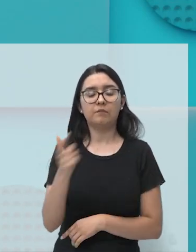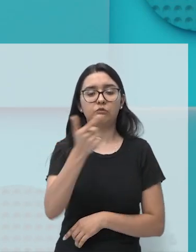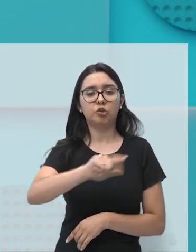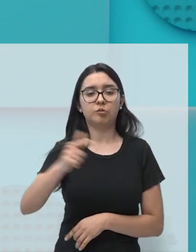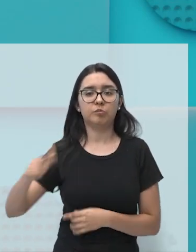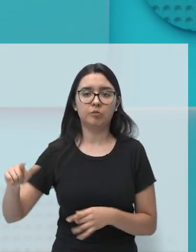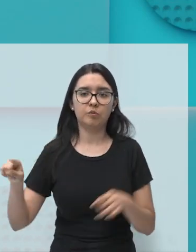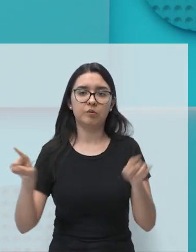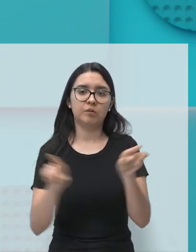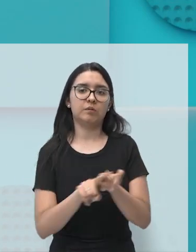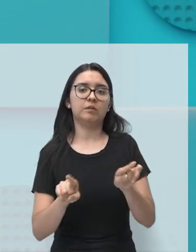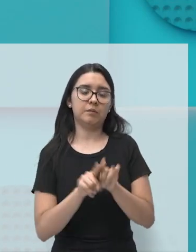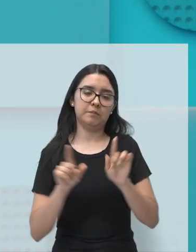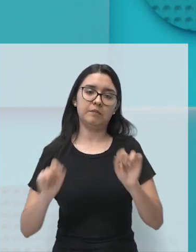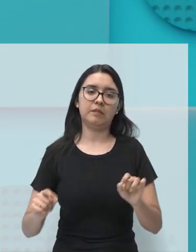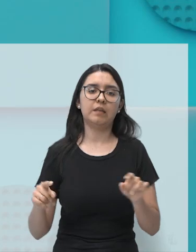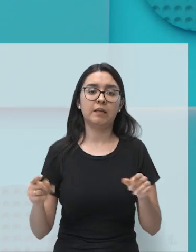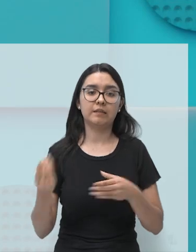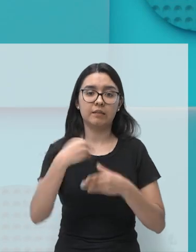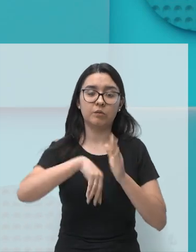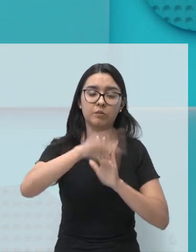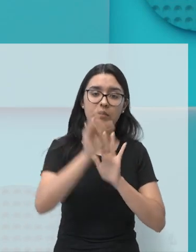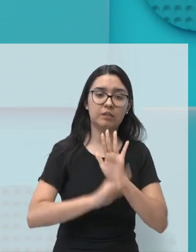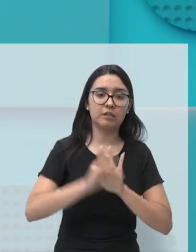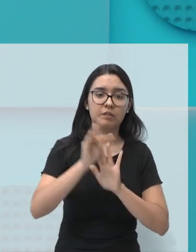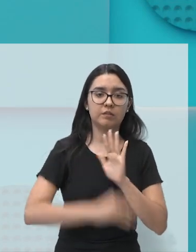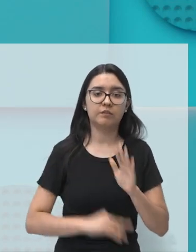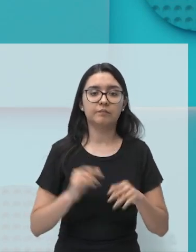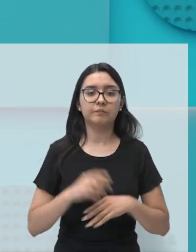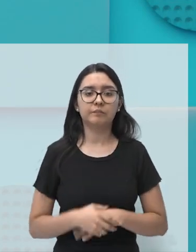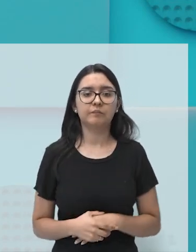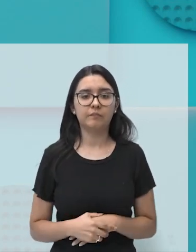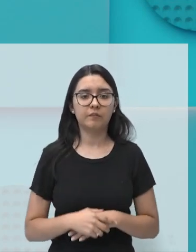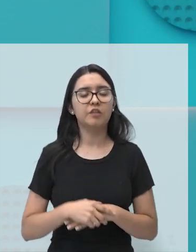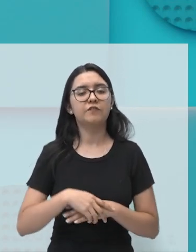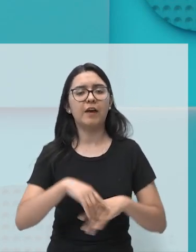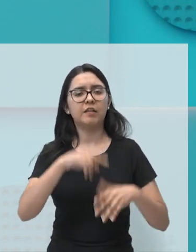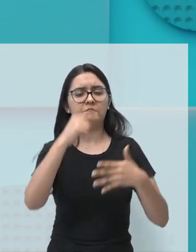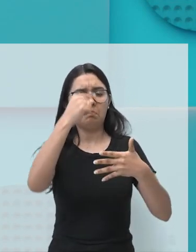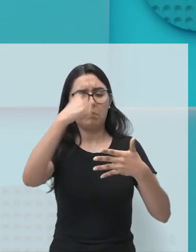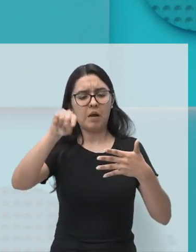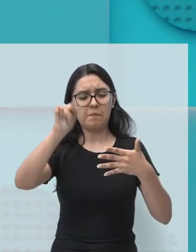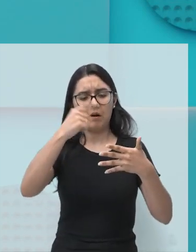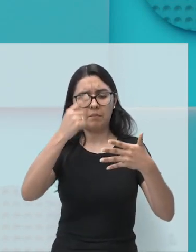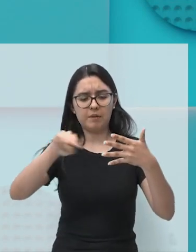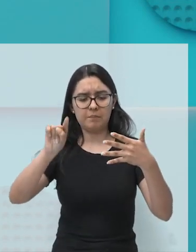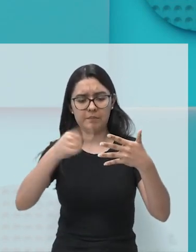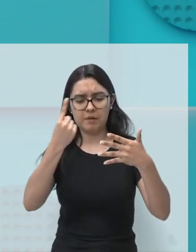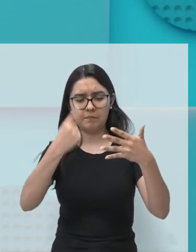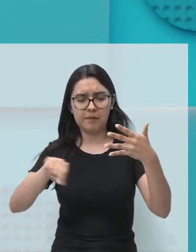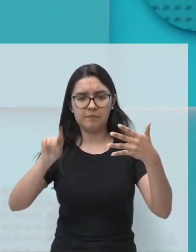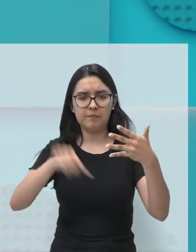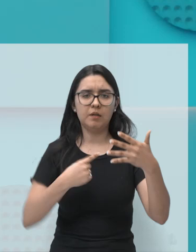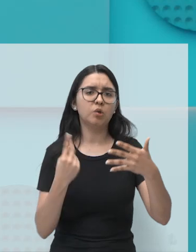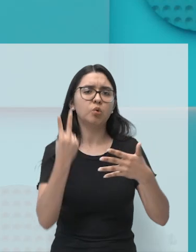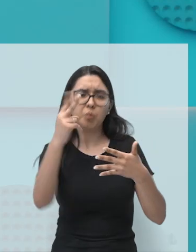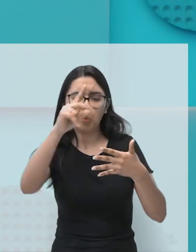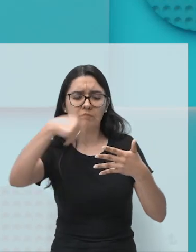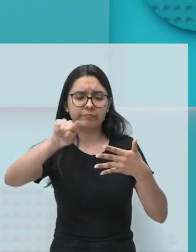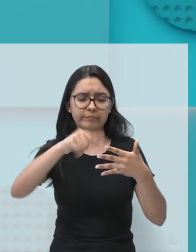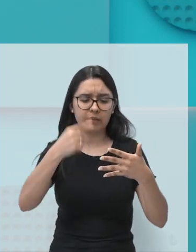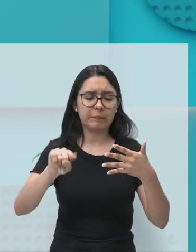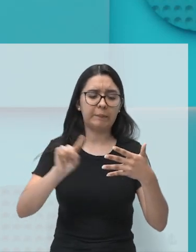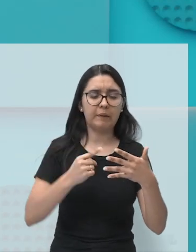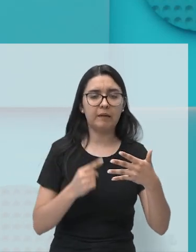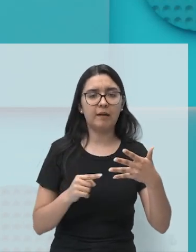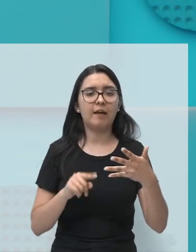palavras que estão ali nas questões, você vai eliminando a que não tem nada a ver. Geralmente tem 3 que não tem nada a ver, ou 2 que não tem nada a ver, tá